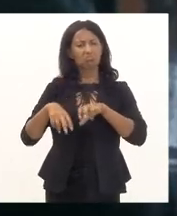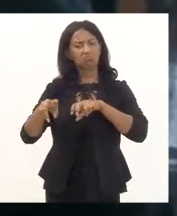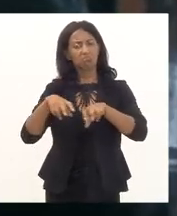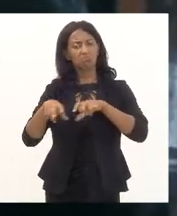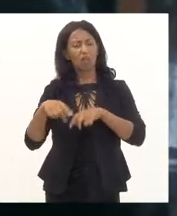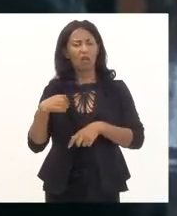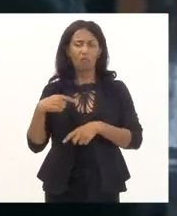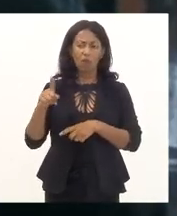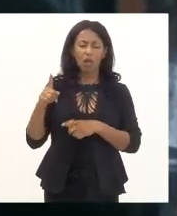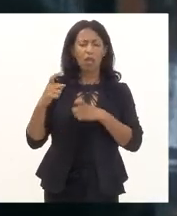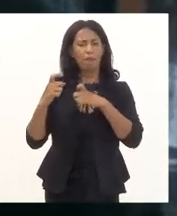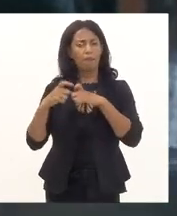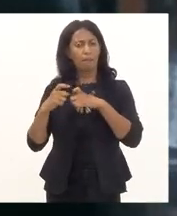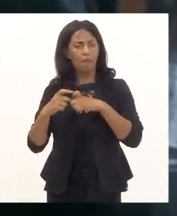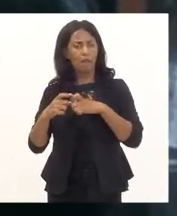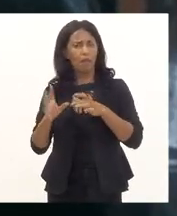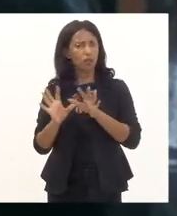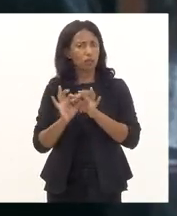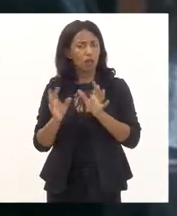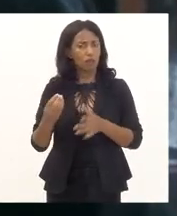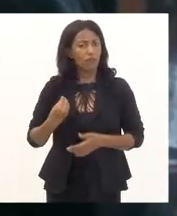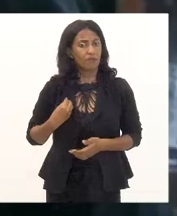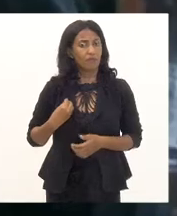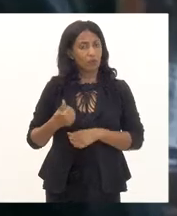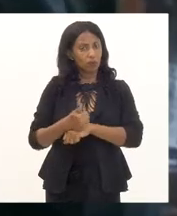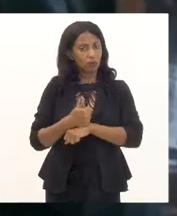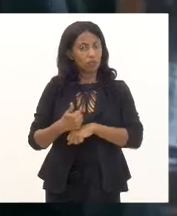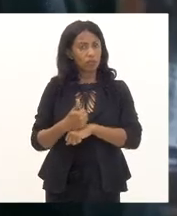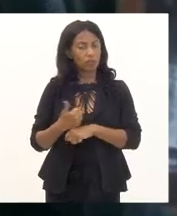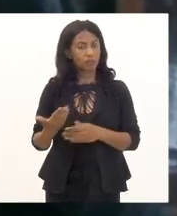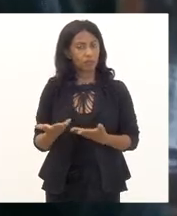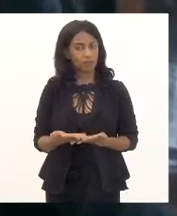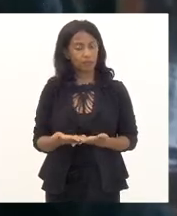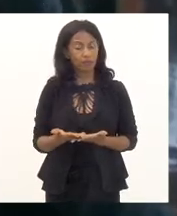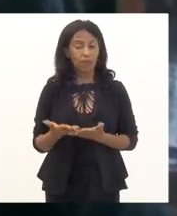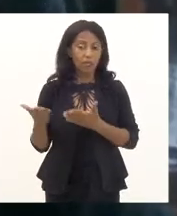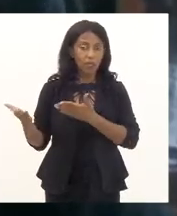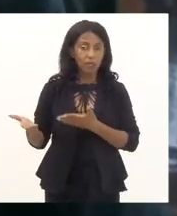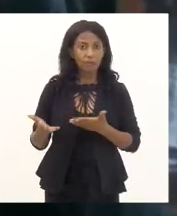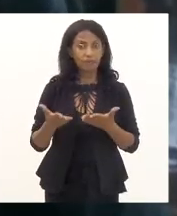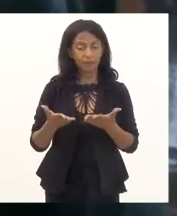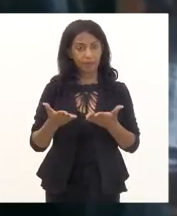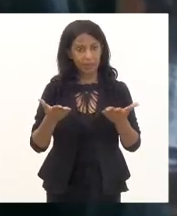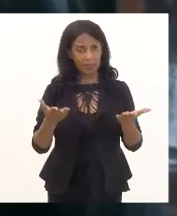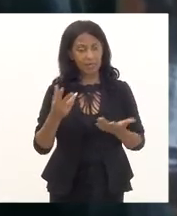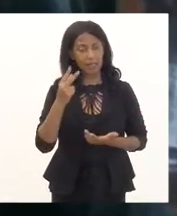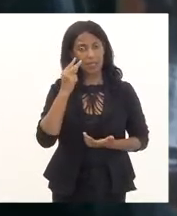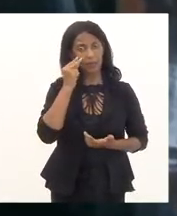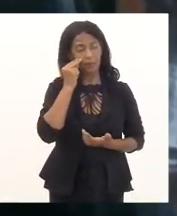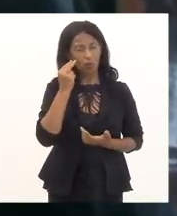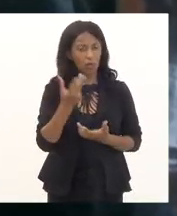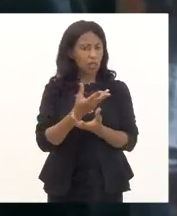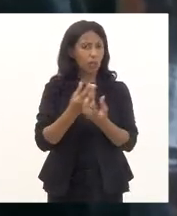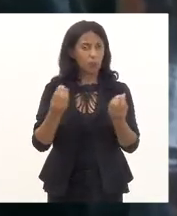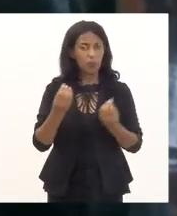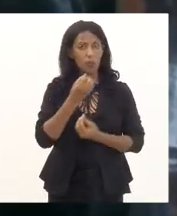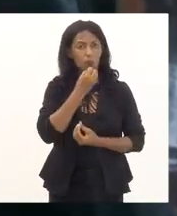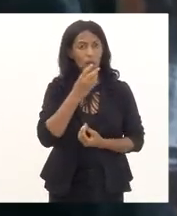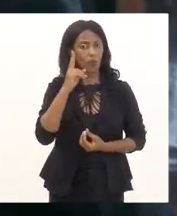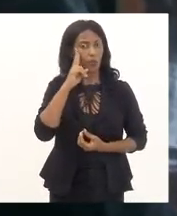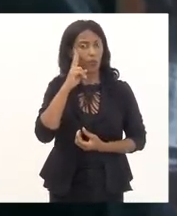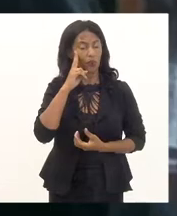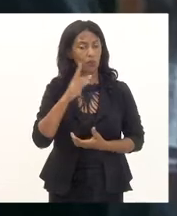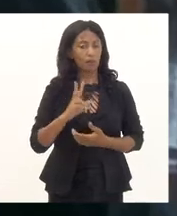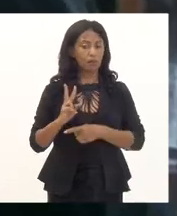suas consultas e poderem viver com dignidade. E assim, Mônica Francisco, muito bom lembrarmos